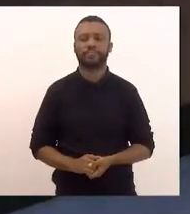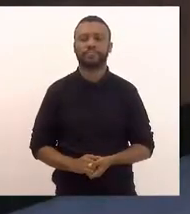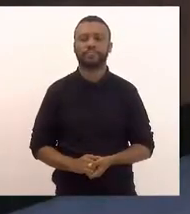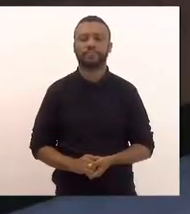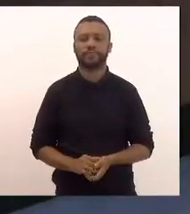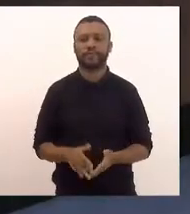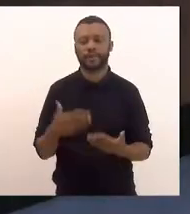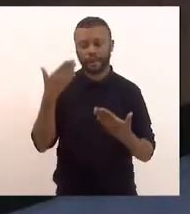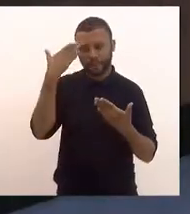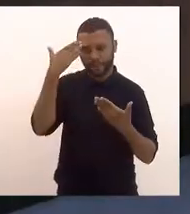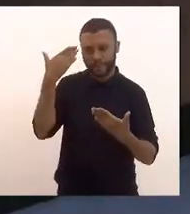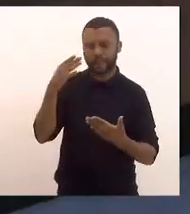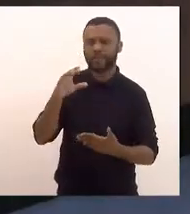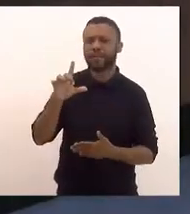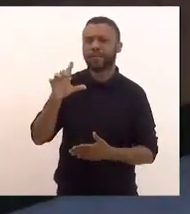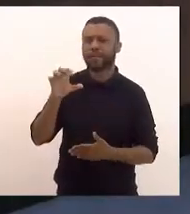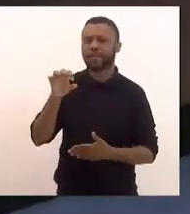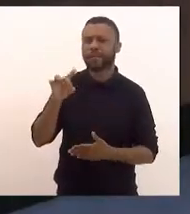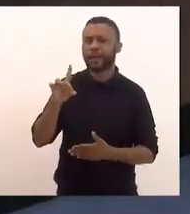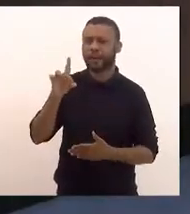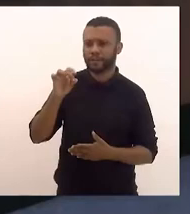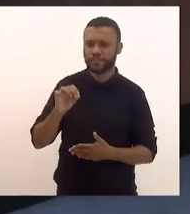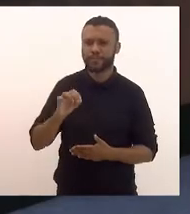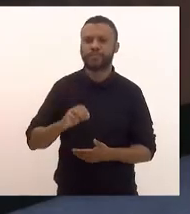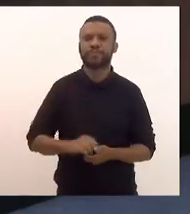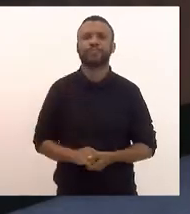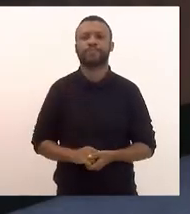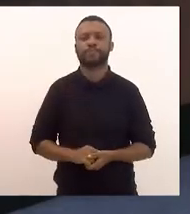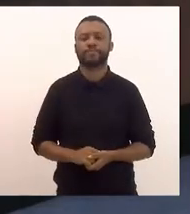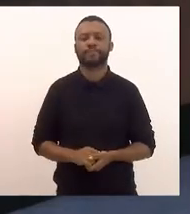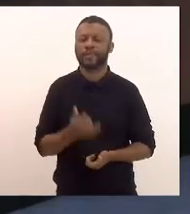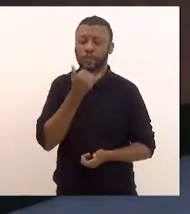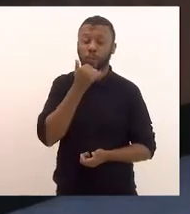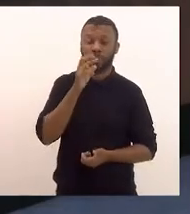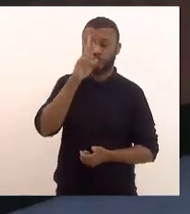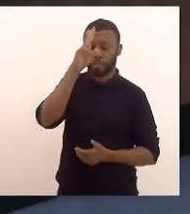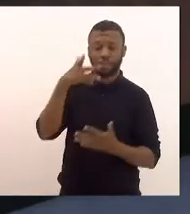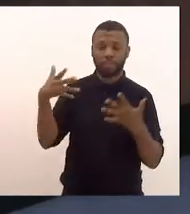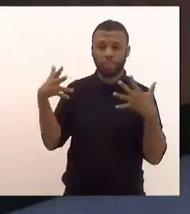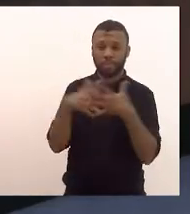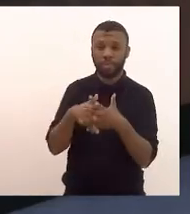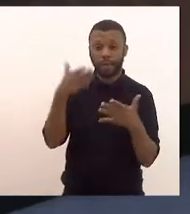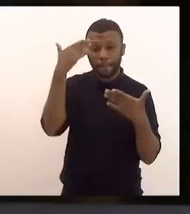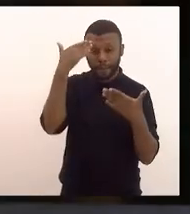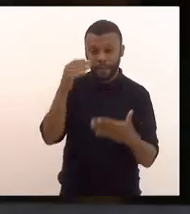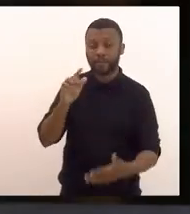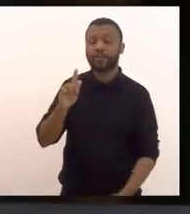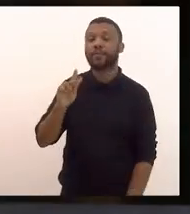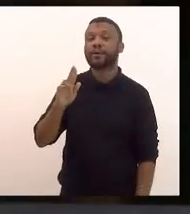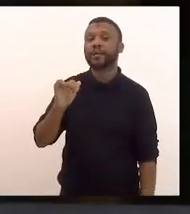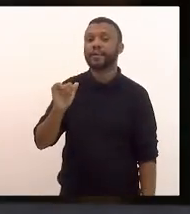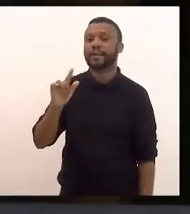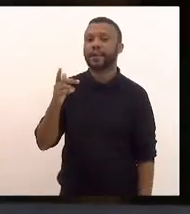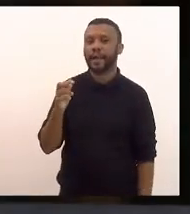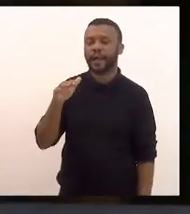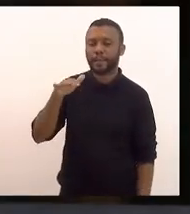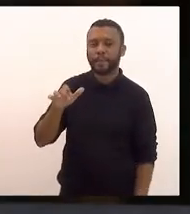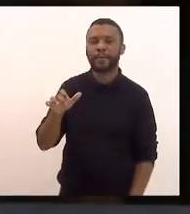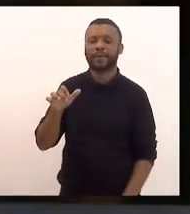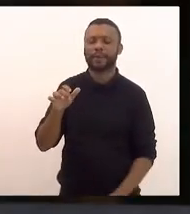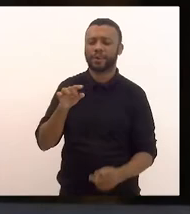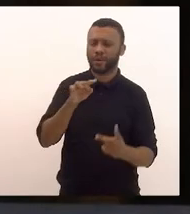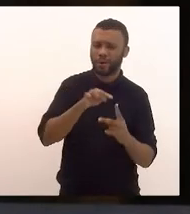tá ligado Leonardo o perdão Obrigado Guilherme Leonardo já falou Falou bem